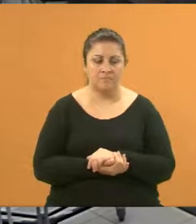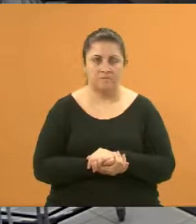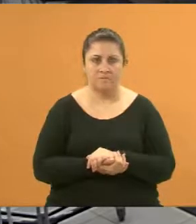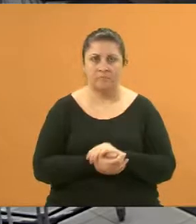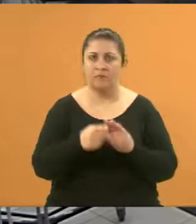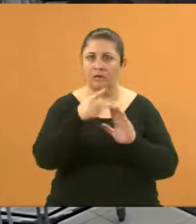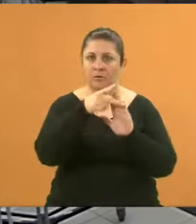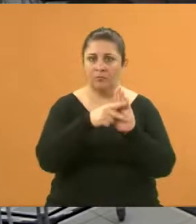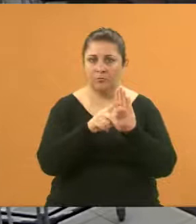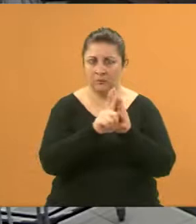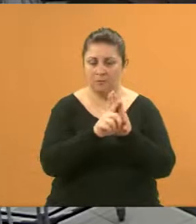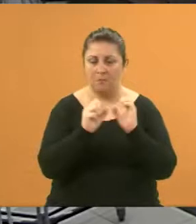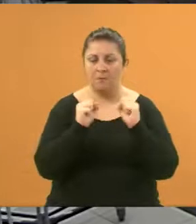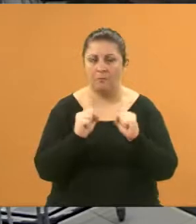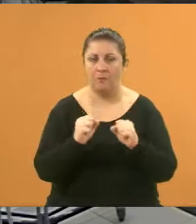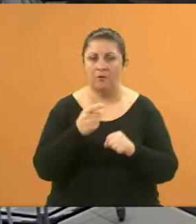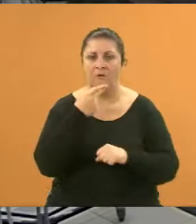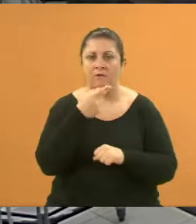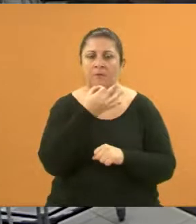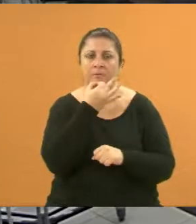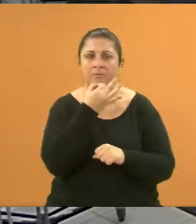O projeto está em discussão.